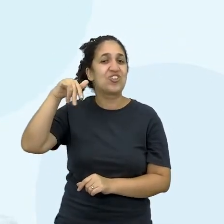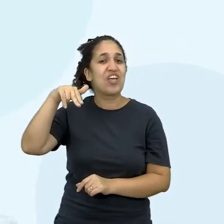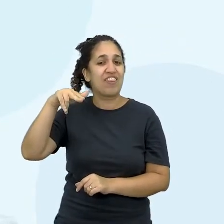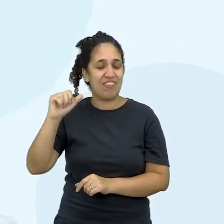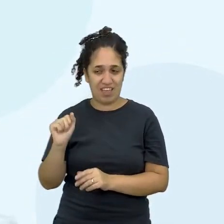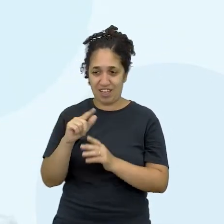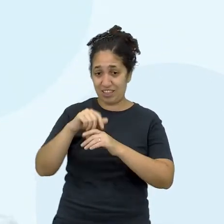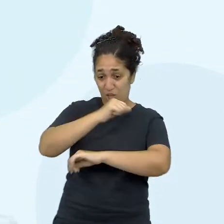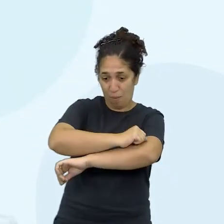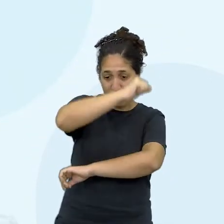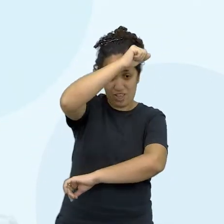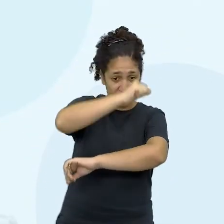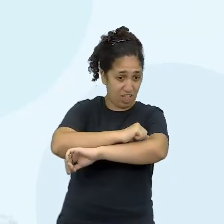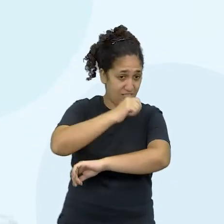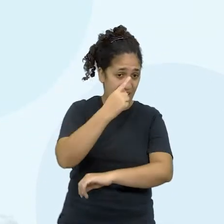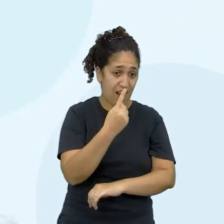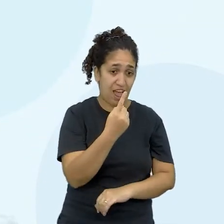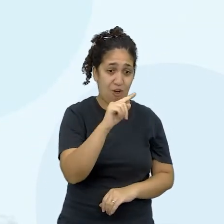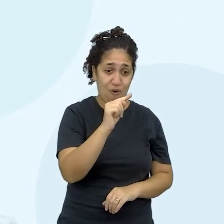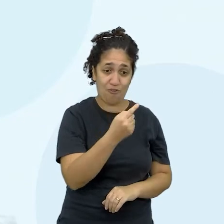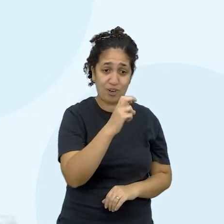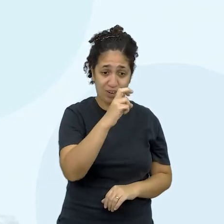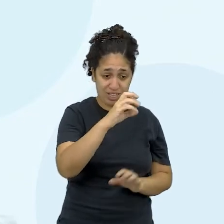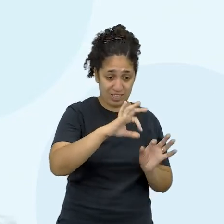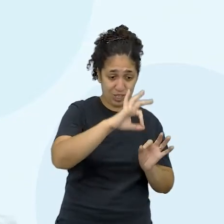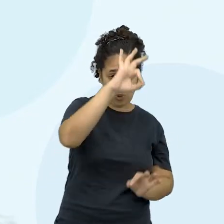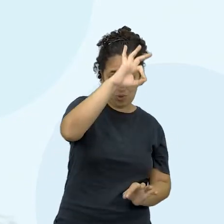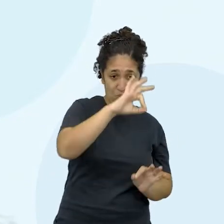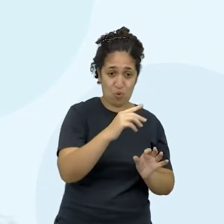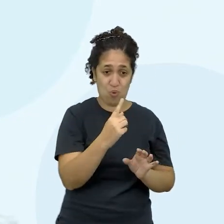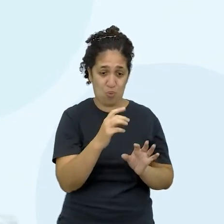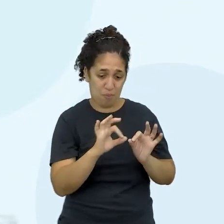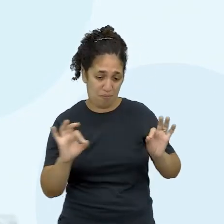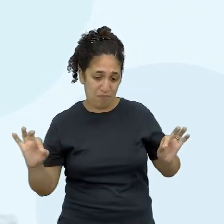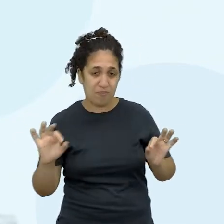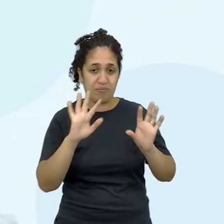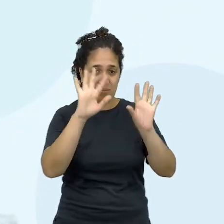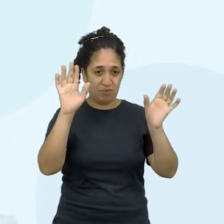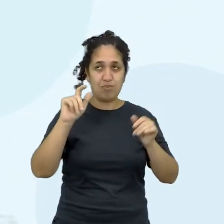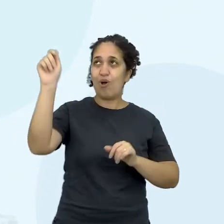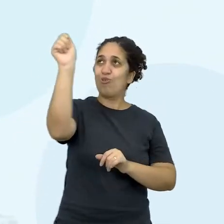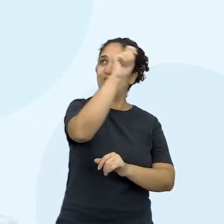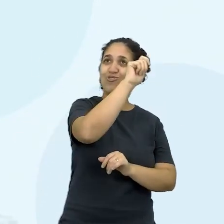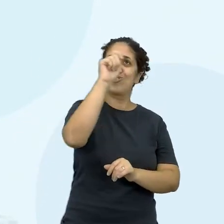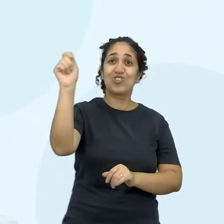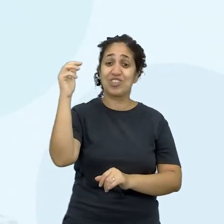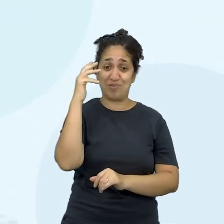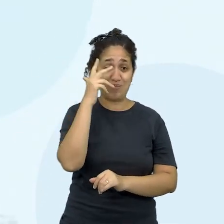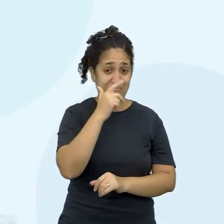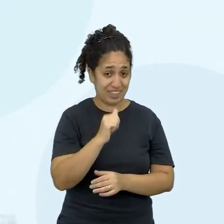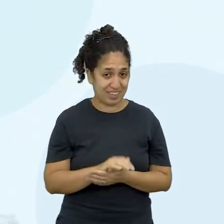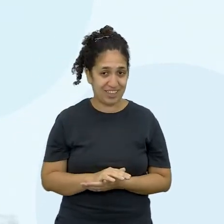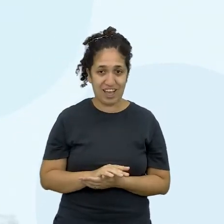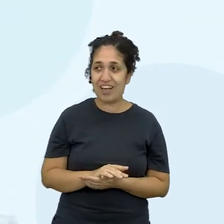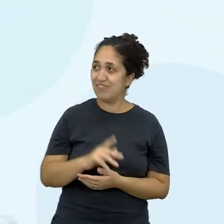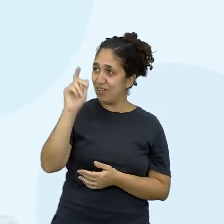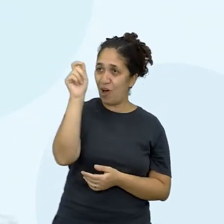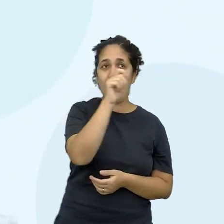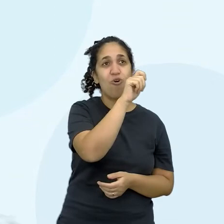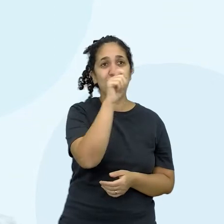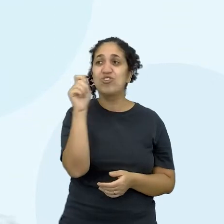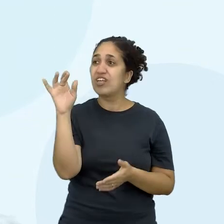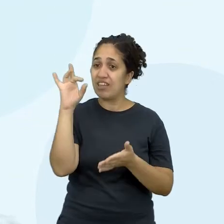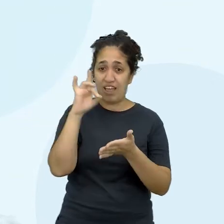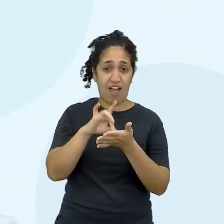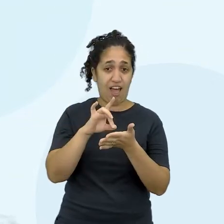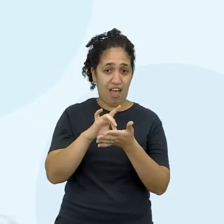lá uma janela de 1,5 metro de tamanho, você vai colocar uma cortina bonita. Então essa cortina real é